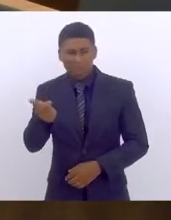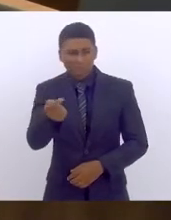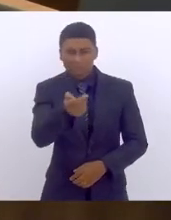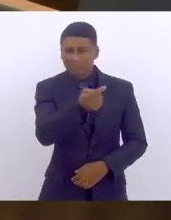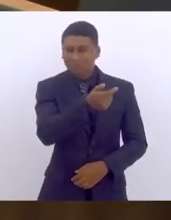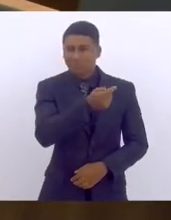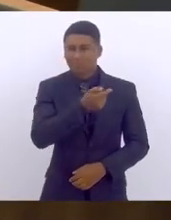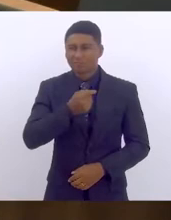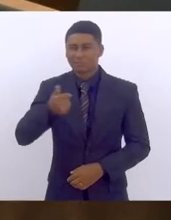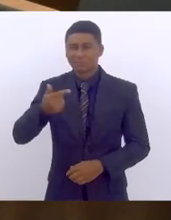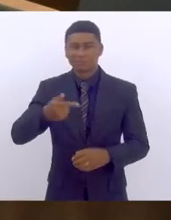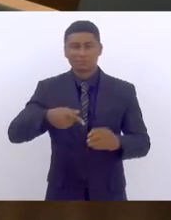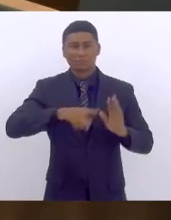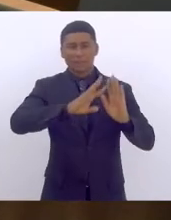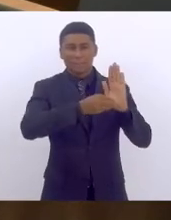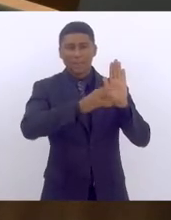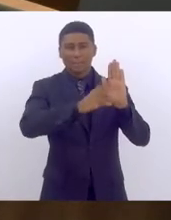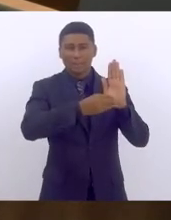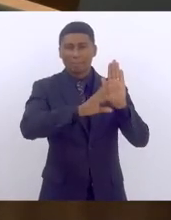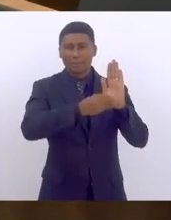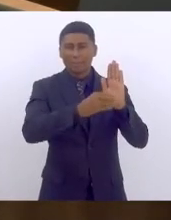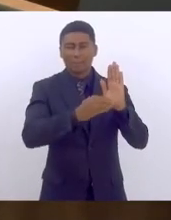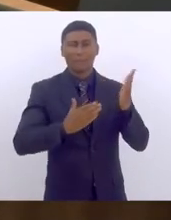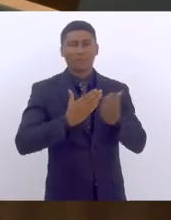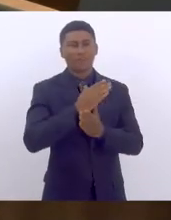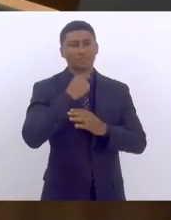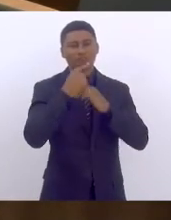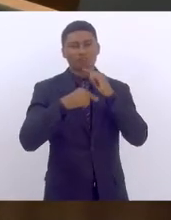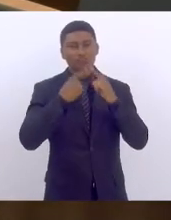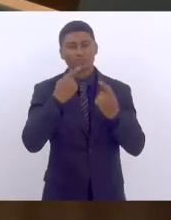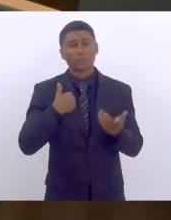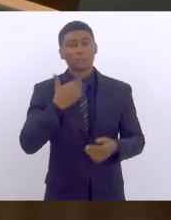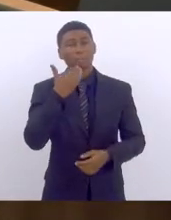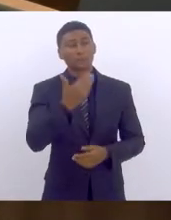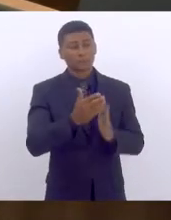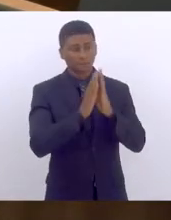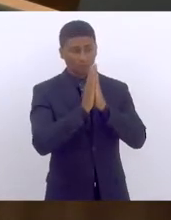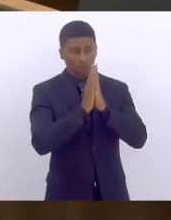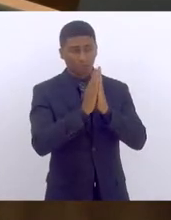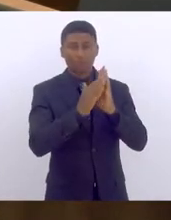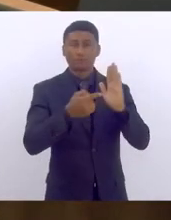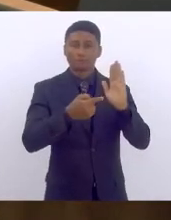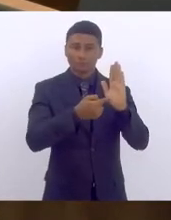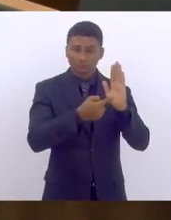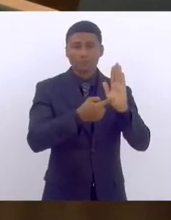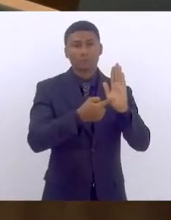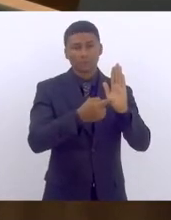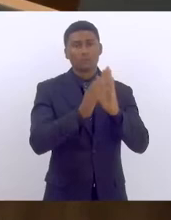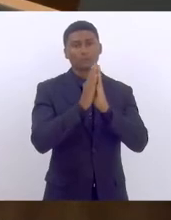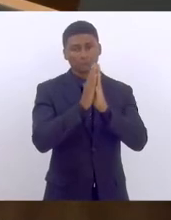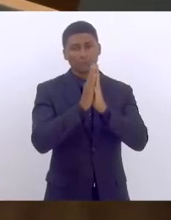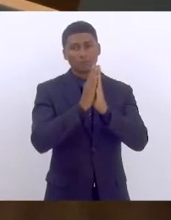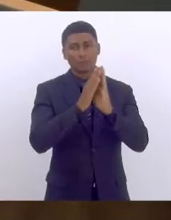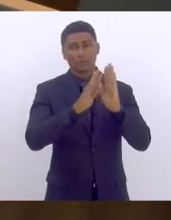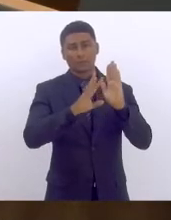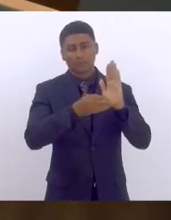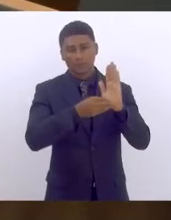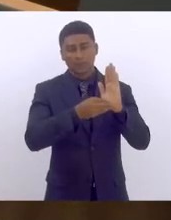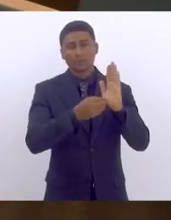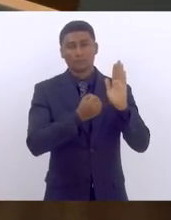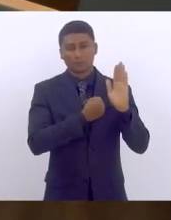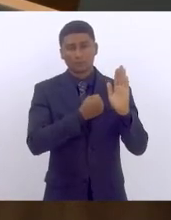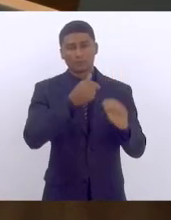aprovar as emendas constitucionais. Então, eu gostaria de pedir a Vossa Excelência que retirasse de pauta a emenda constitucional